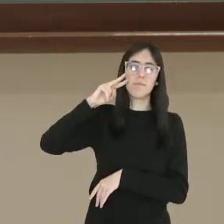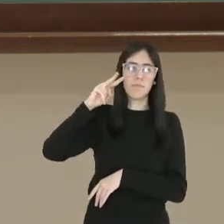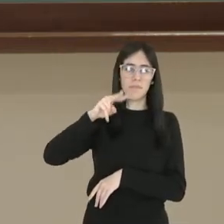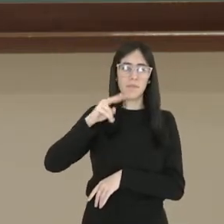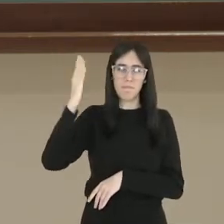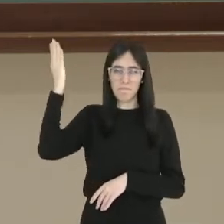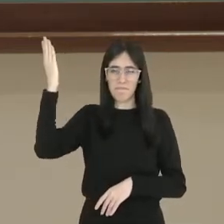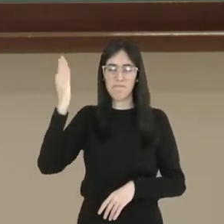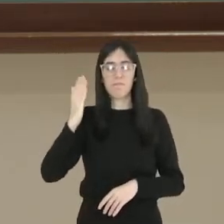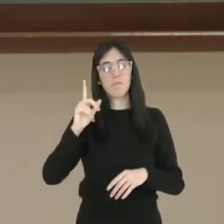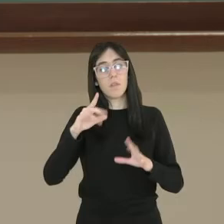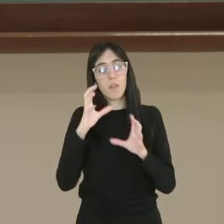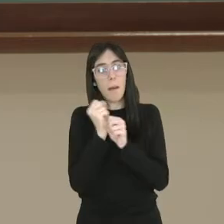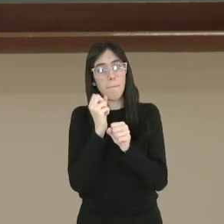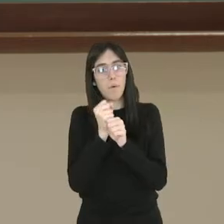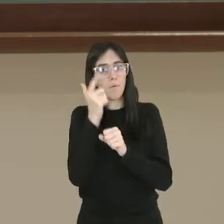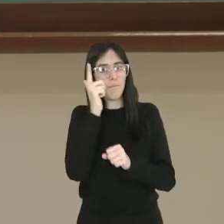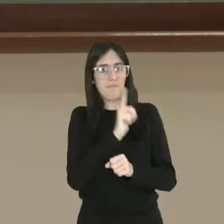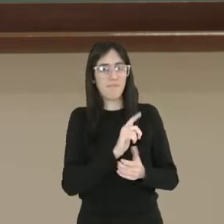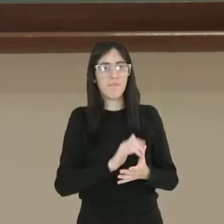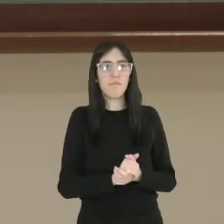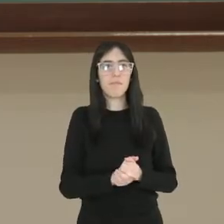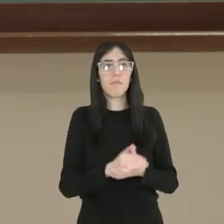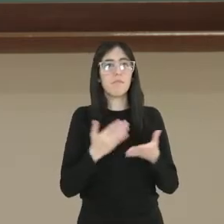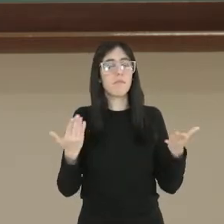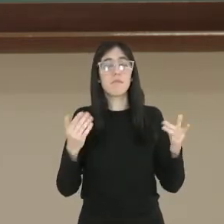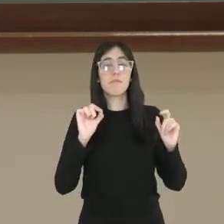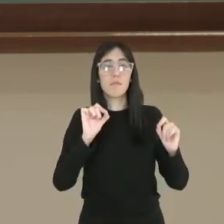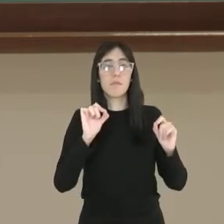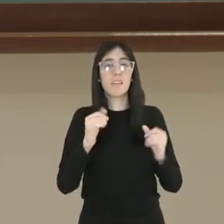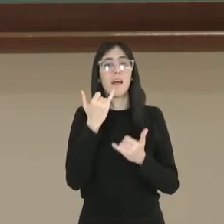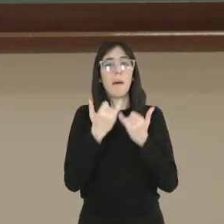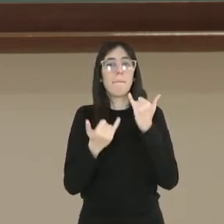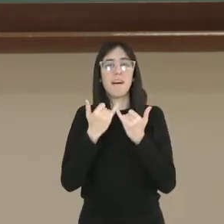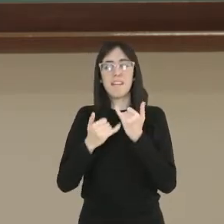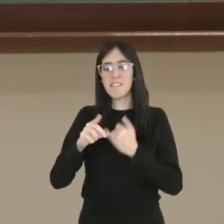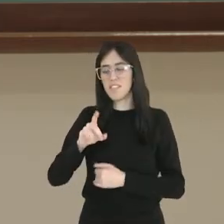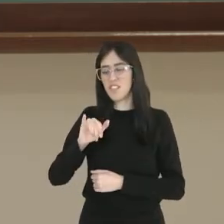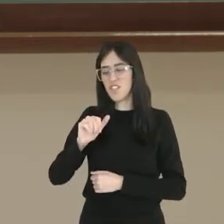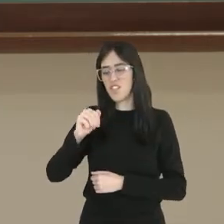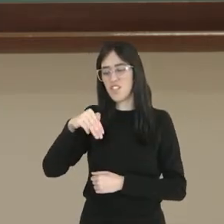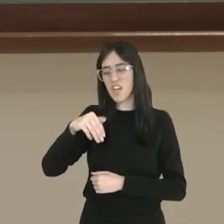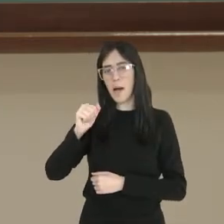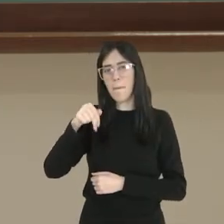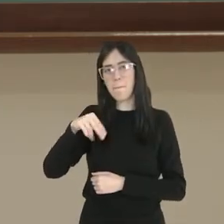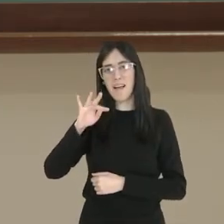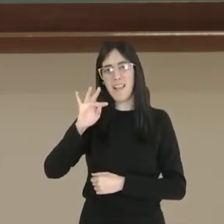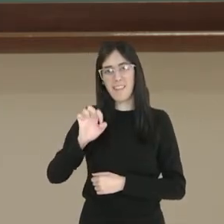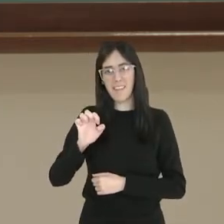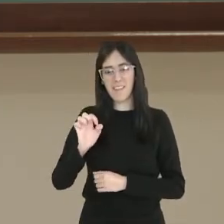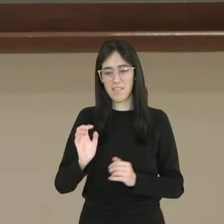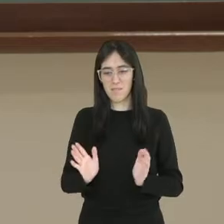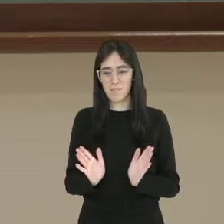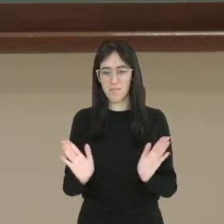minha equipe. O campo, como eu falei, tem o formato do diamante com essas 4 bases.